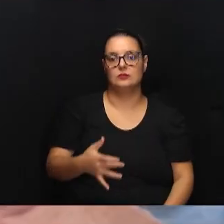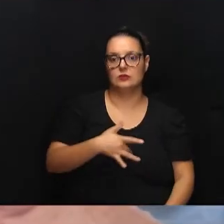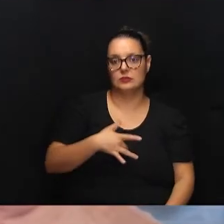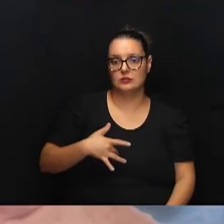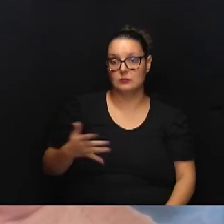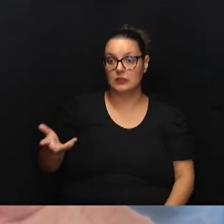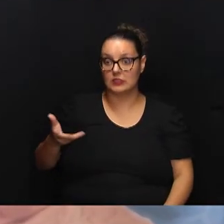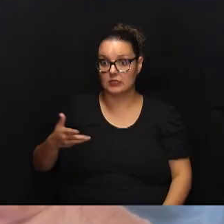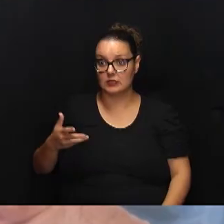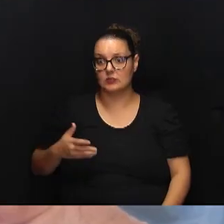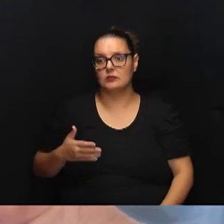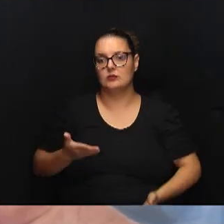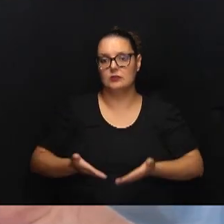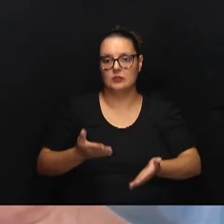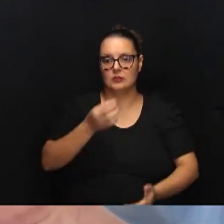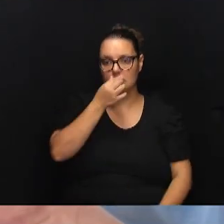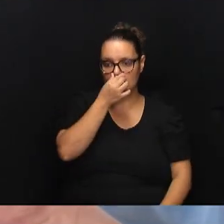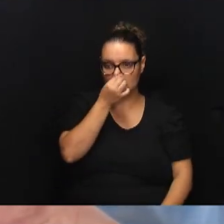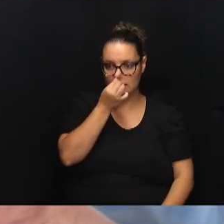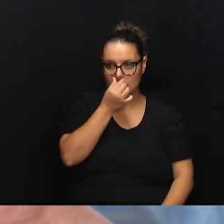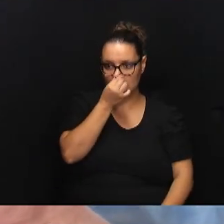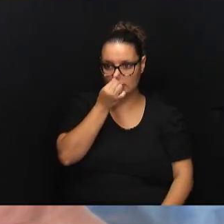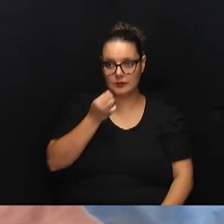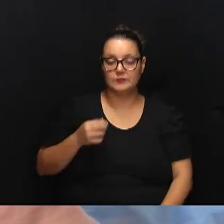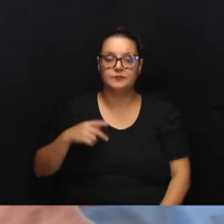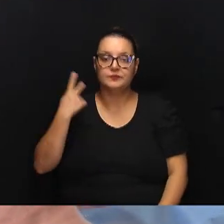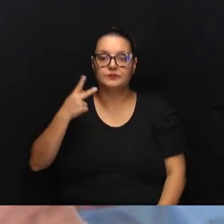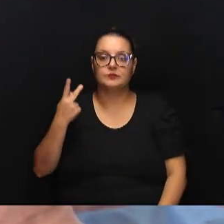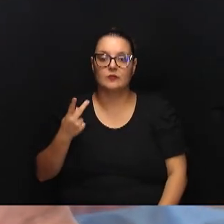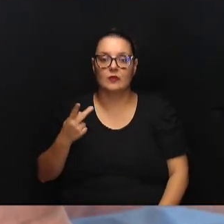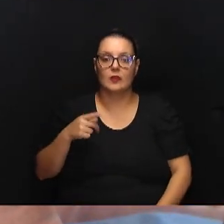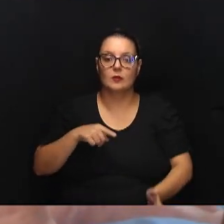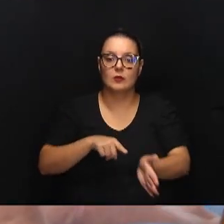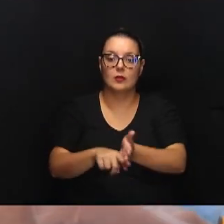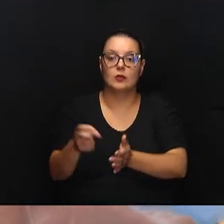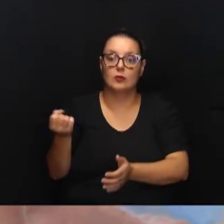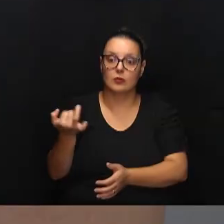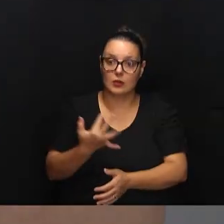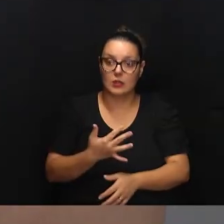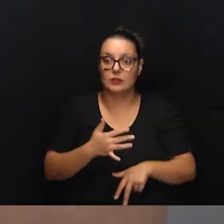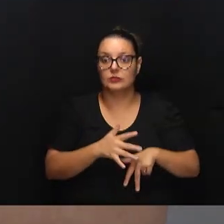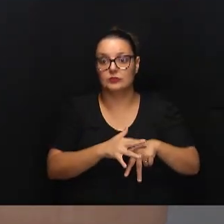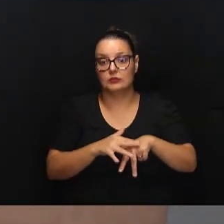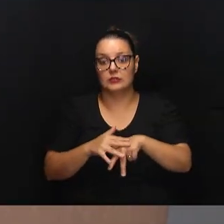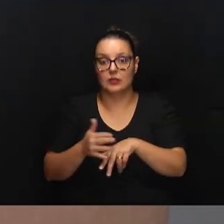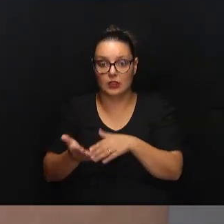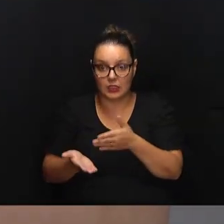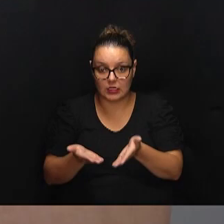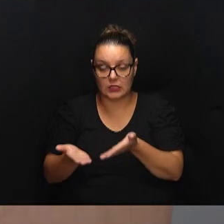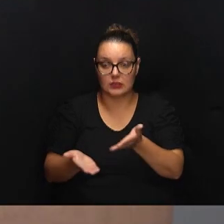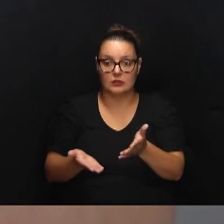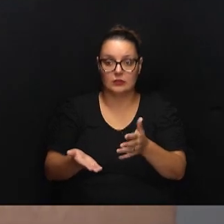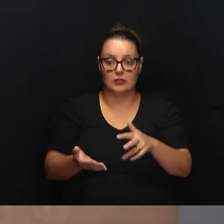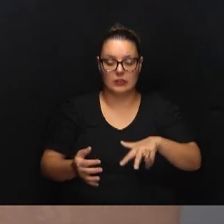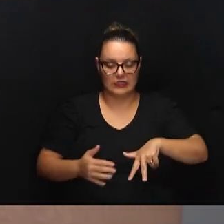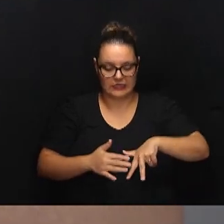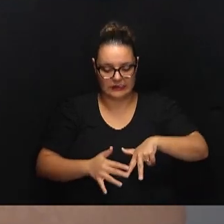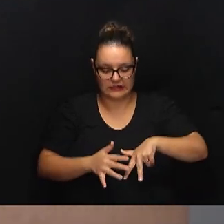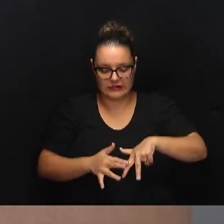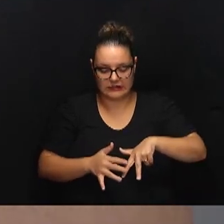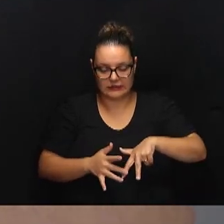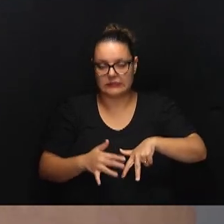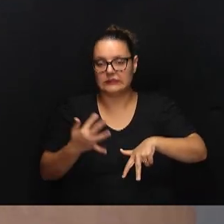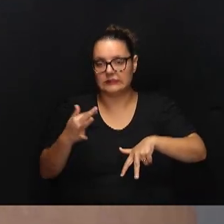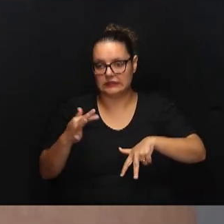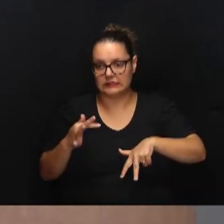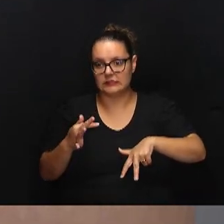atendimentos. O vereador ainda questiona quantos pacientes estão em tratamento para feridas nas pernas,